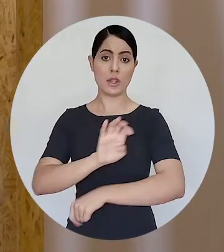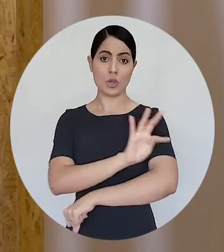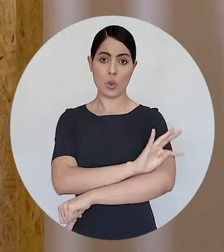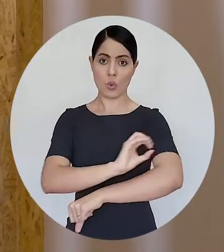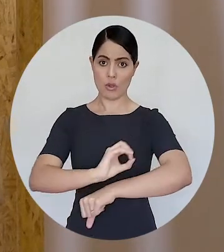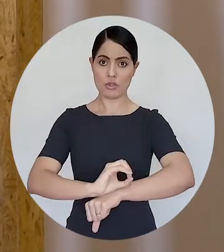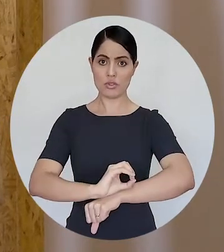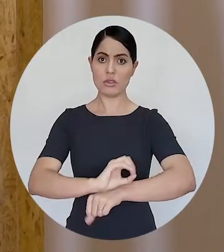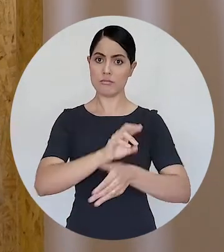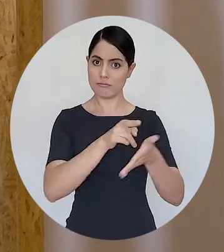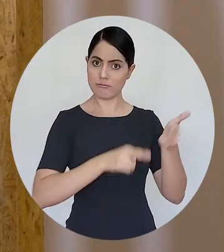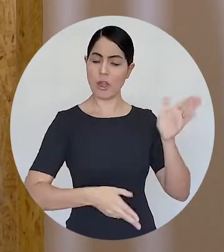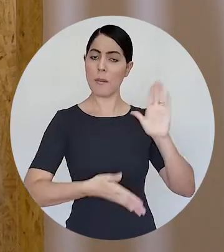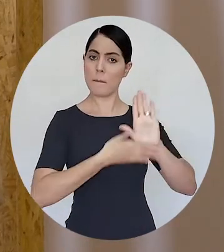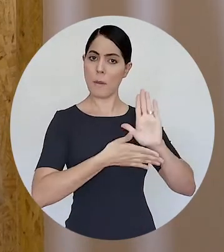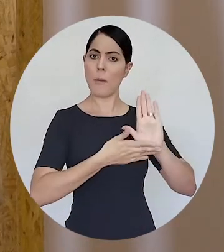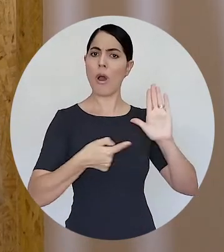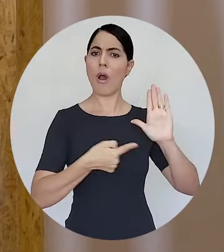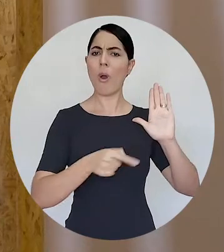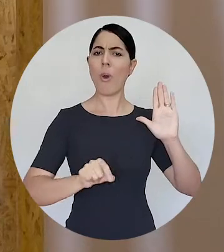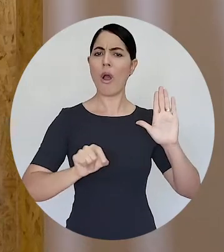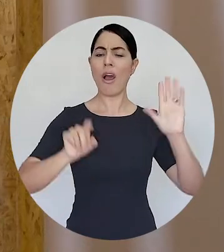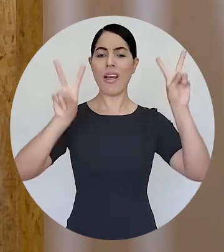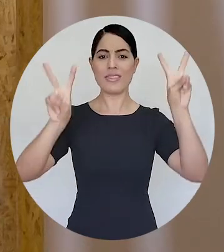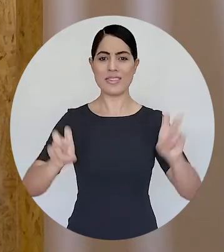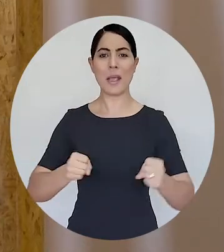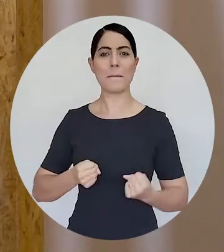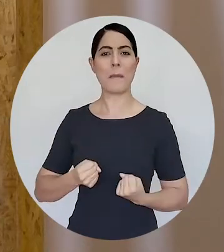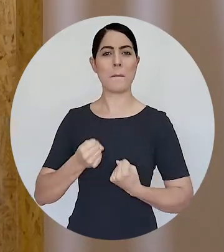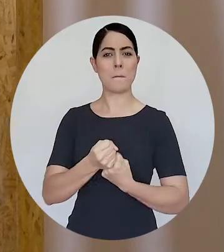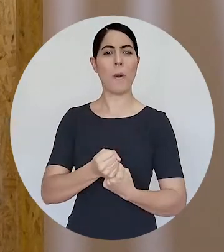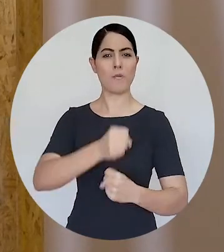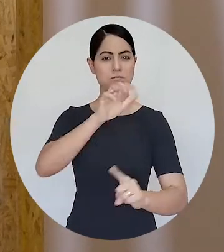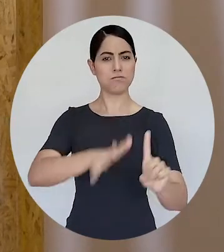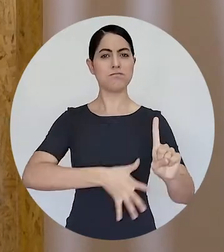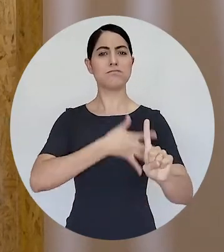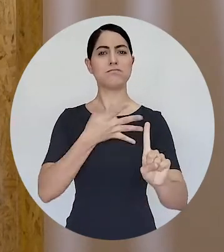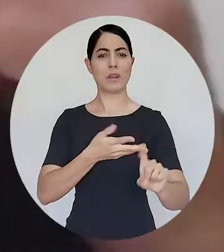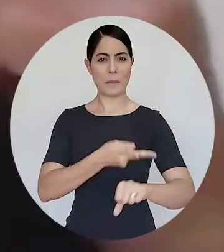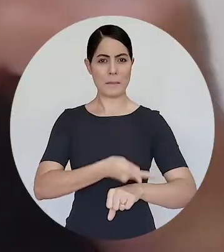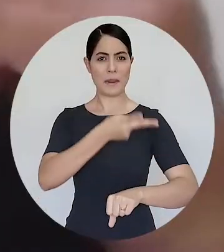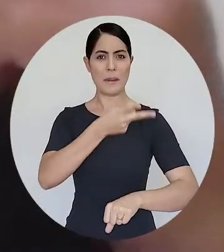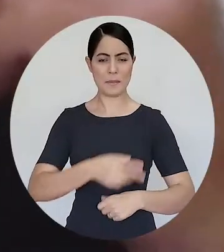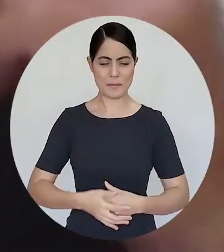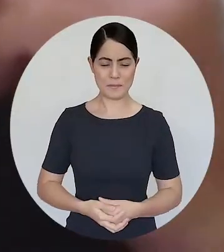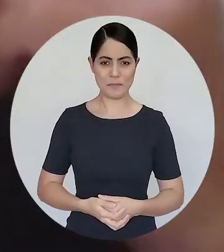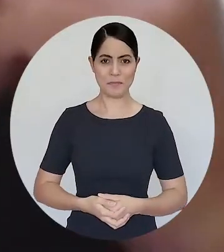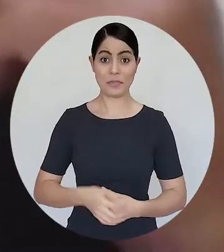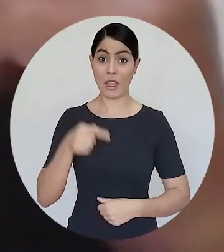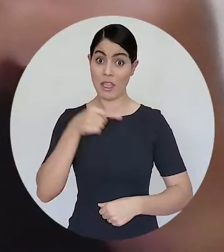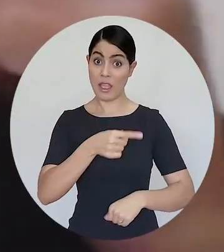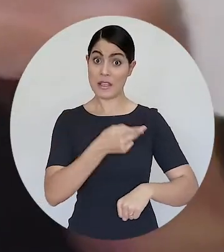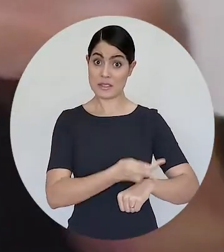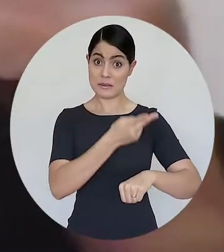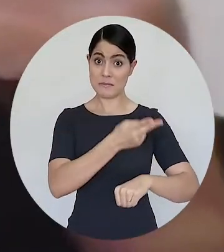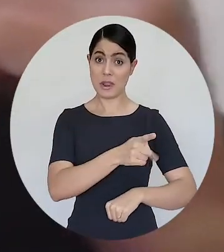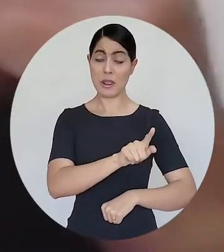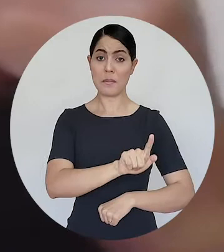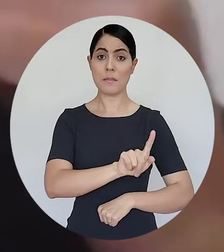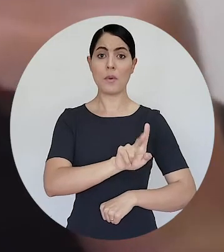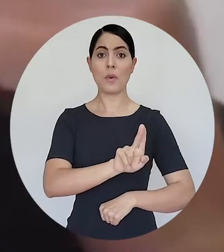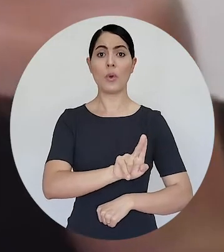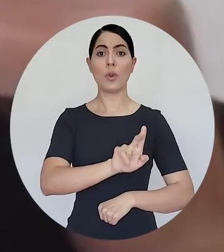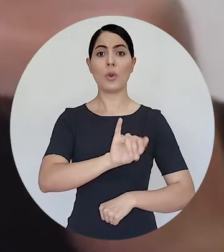da proposta e também apoiou a criação desta importante honraria. O prêmio Luiz Gama da